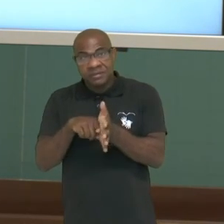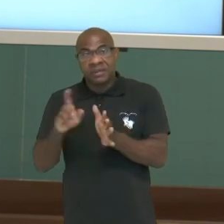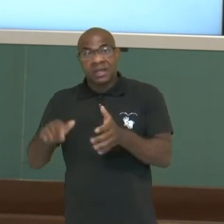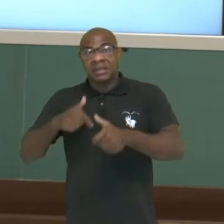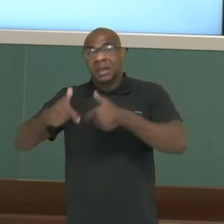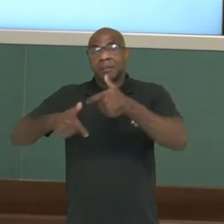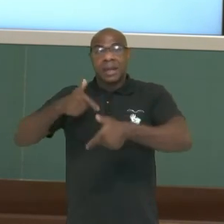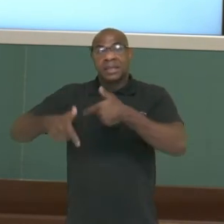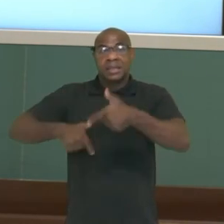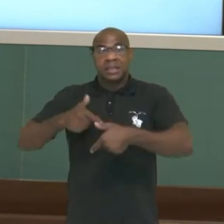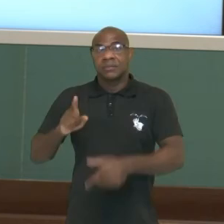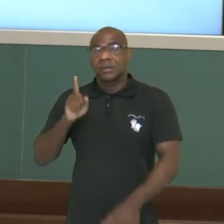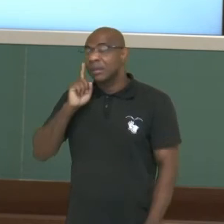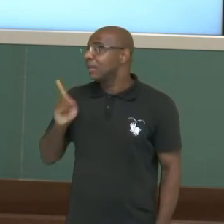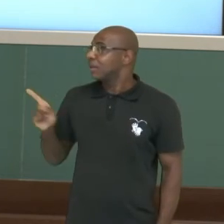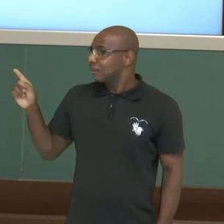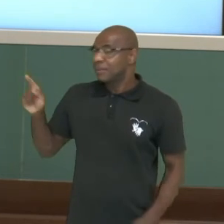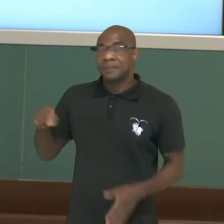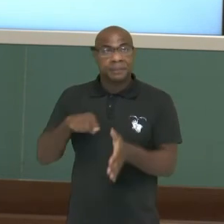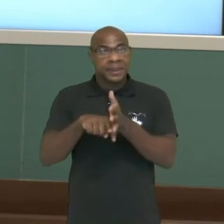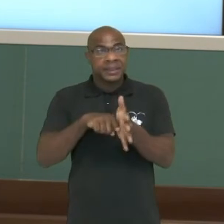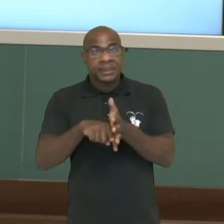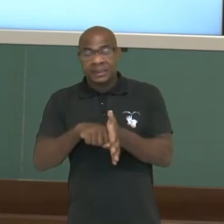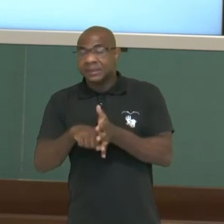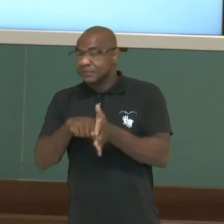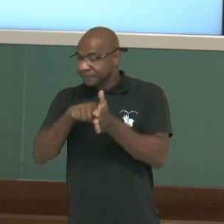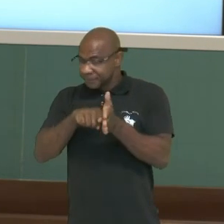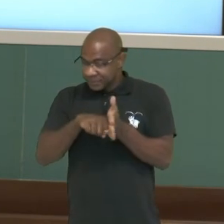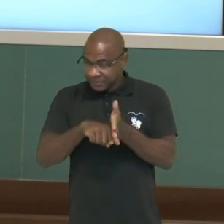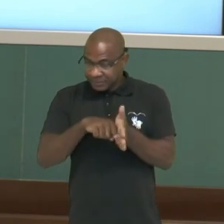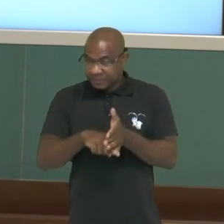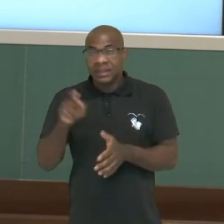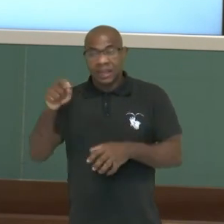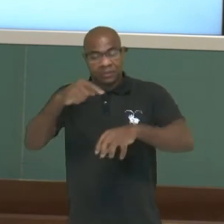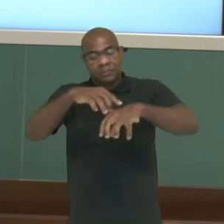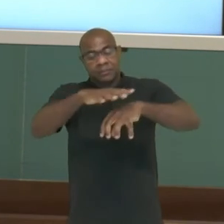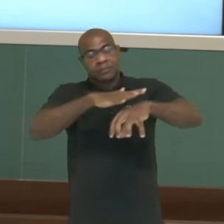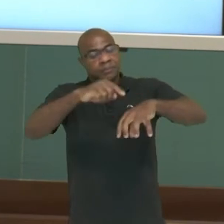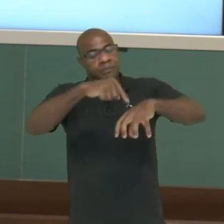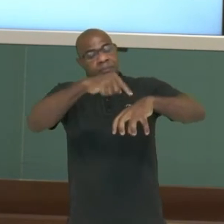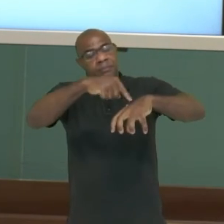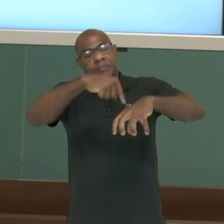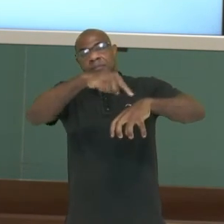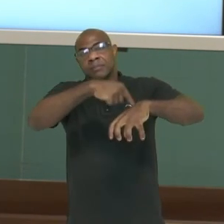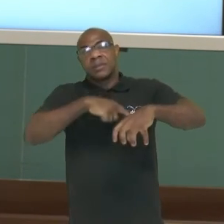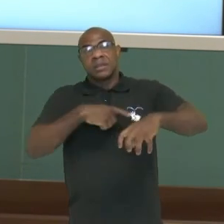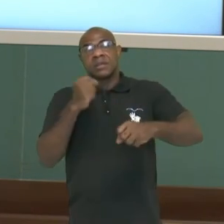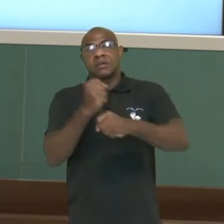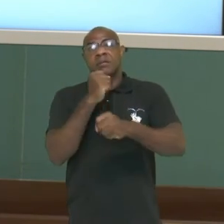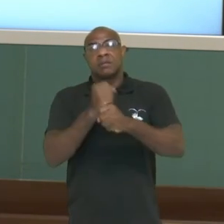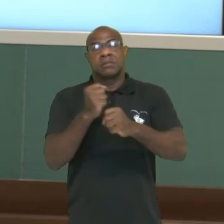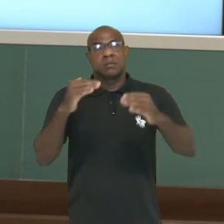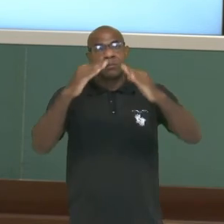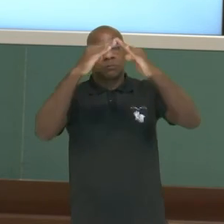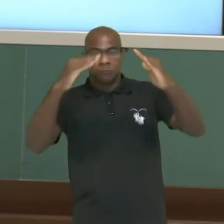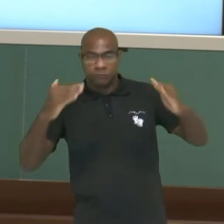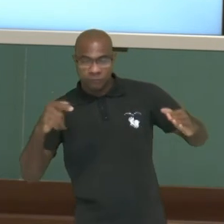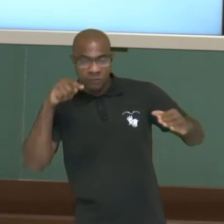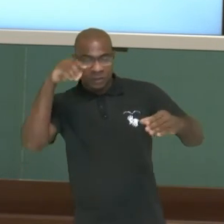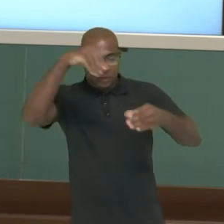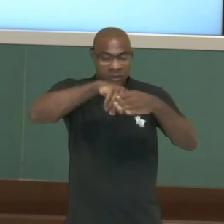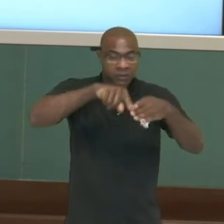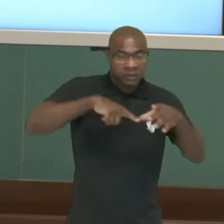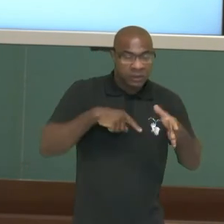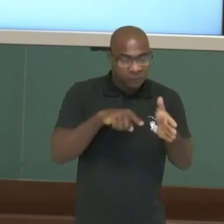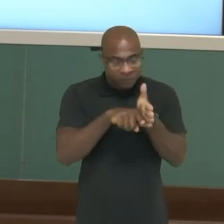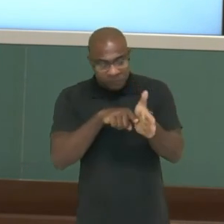Vocês sabiam então que a China realiza pesquisas científicas no Ártico e também cobiça essas águas internacionais? Então é uma